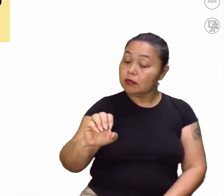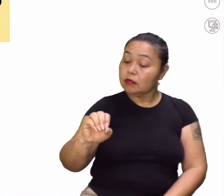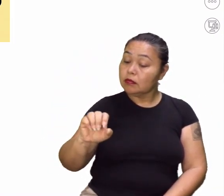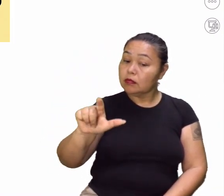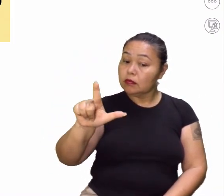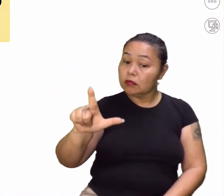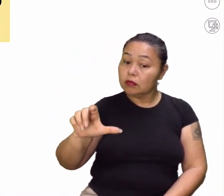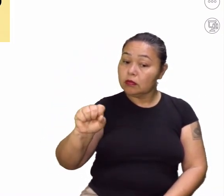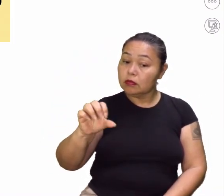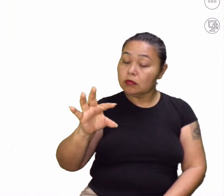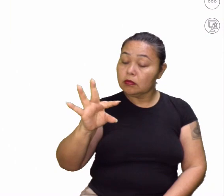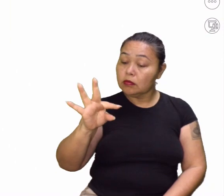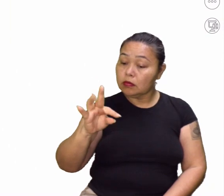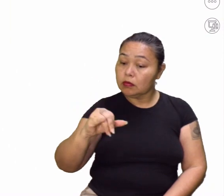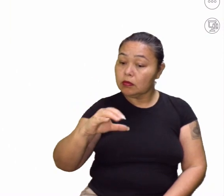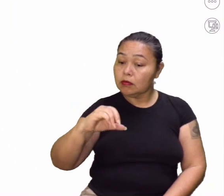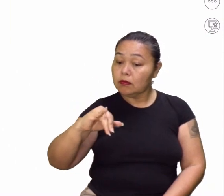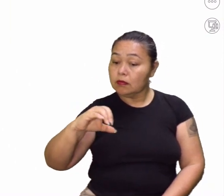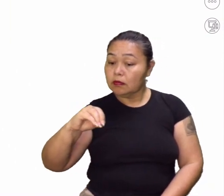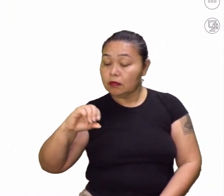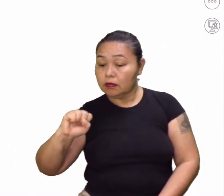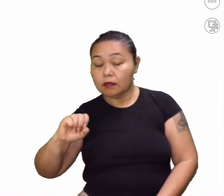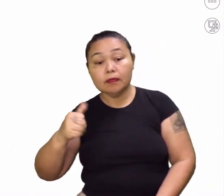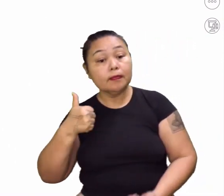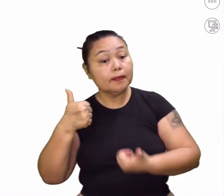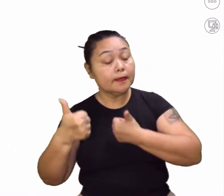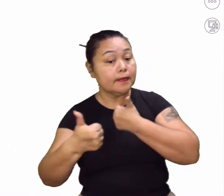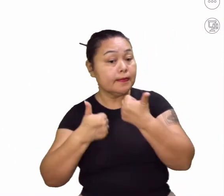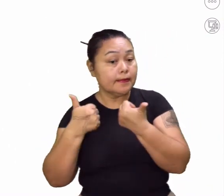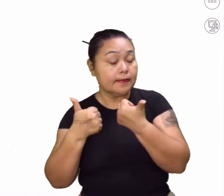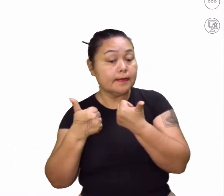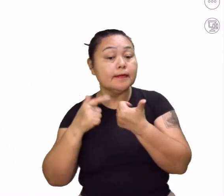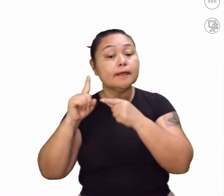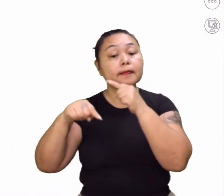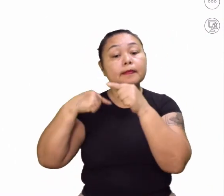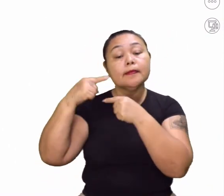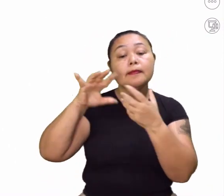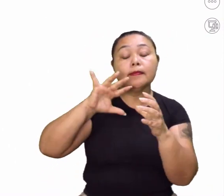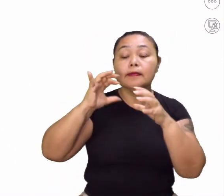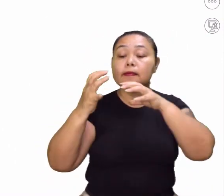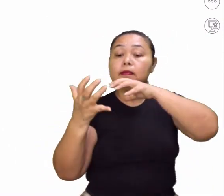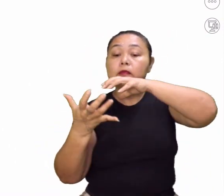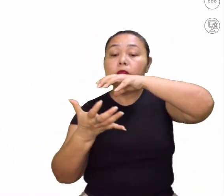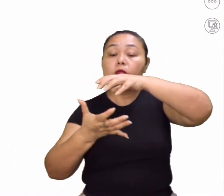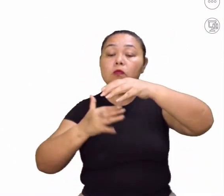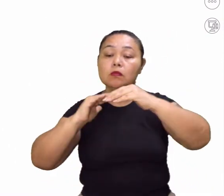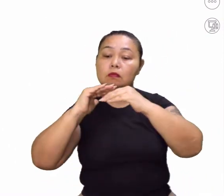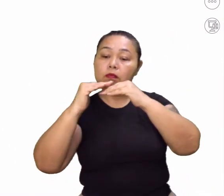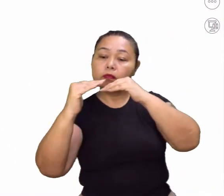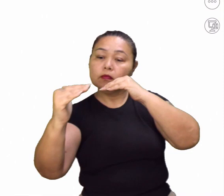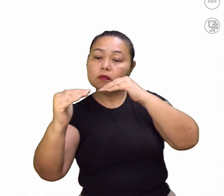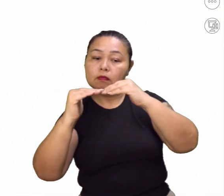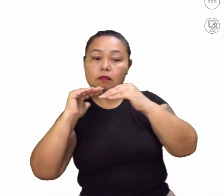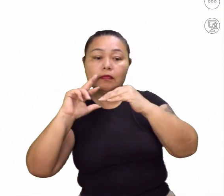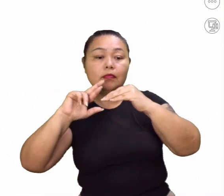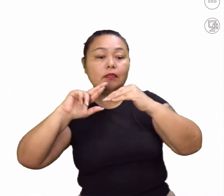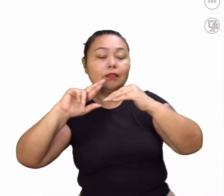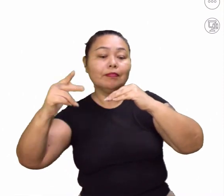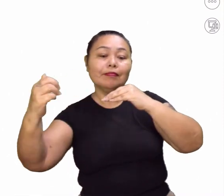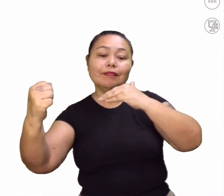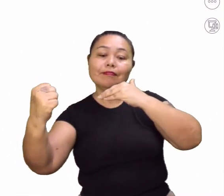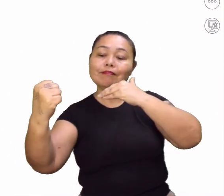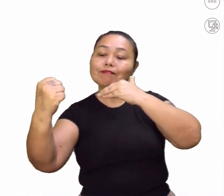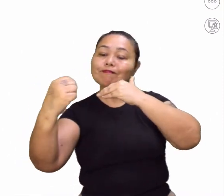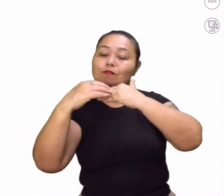chamados solstícios. Muito bem. Beleza? Devido ao formato esférico da Terra, a superfície do planeta